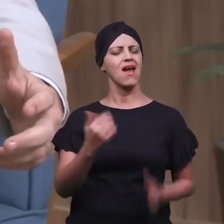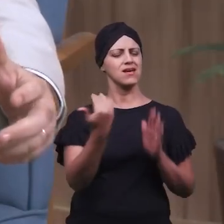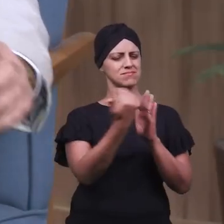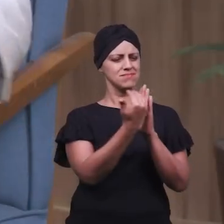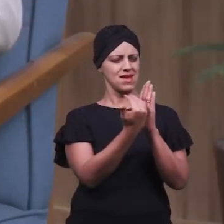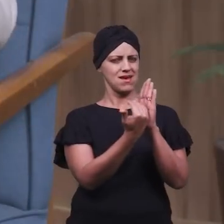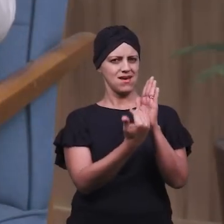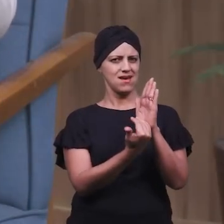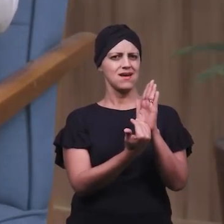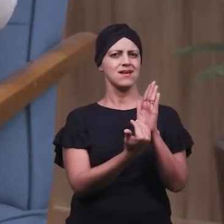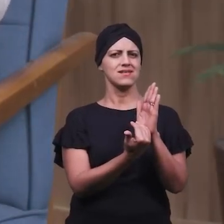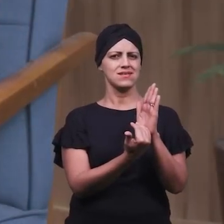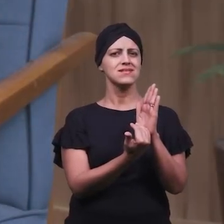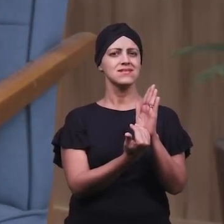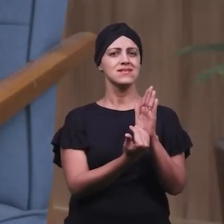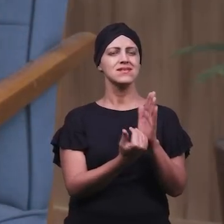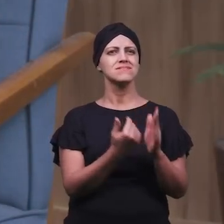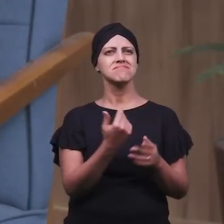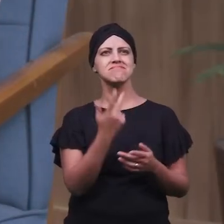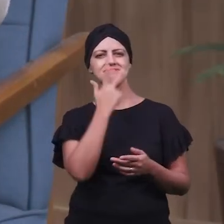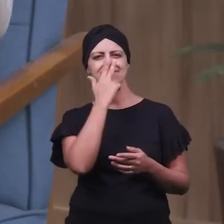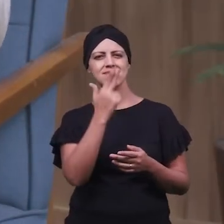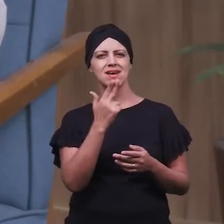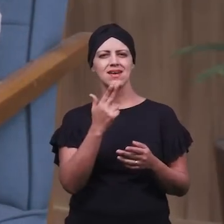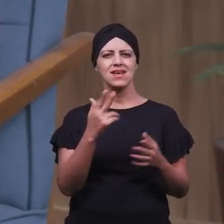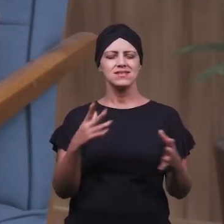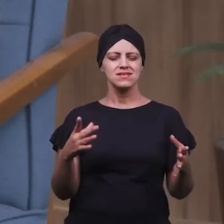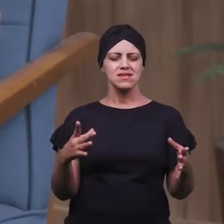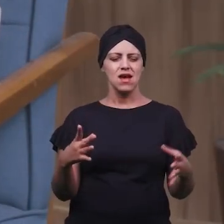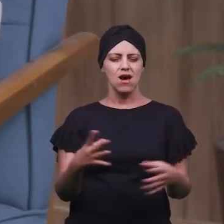quadro que, de certa forma, ele fecha a